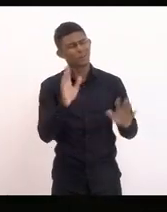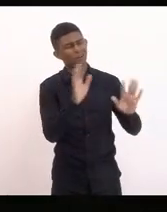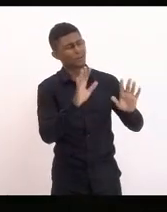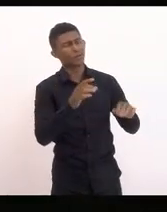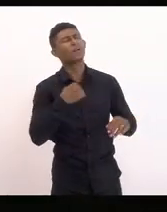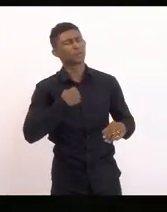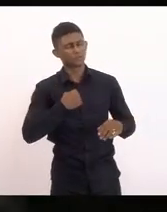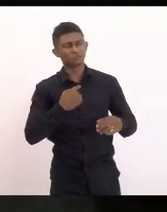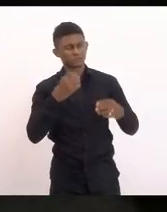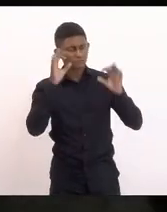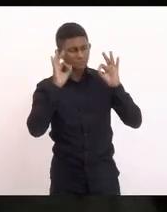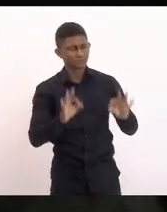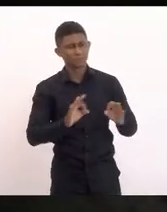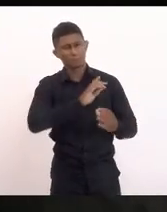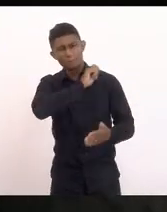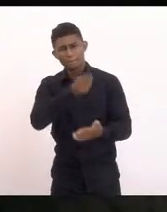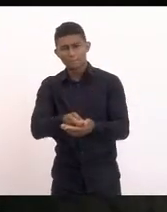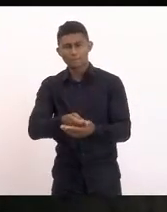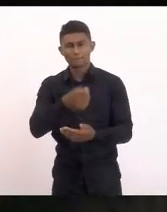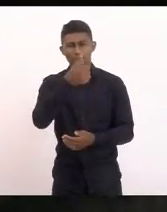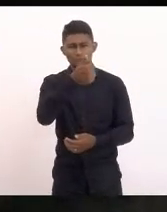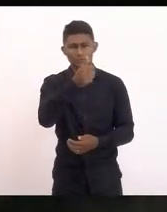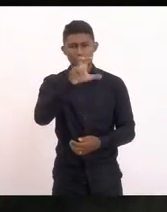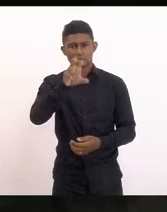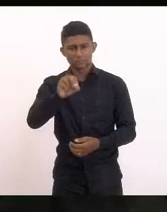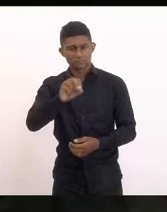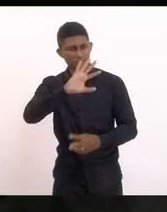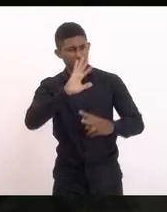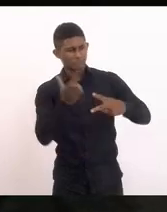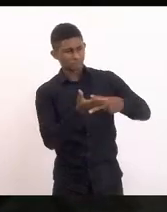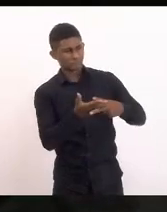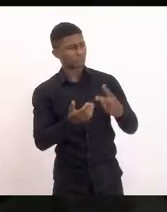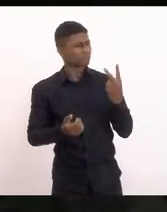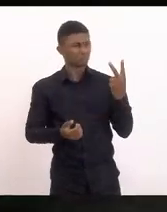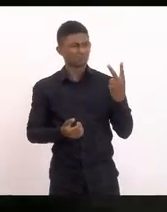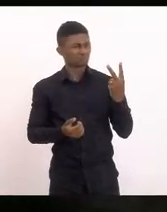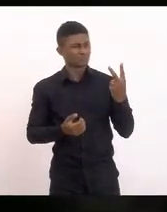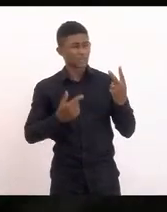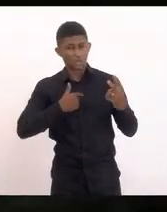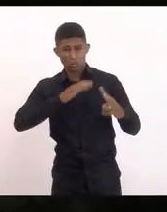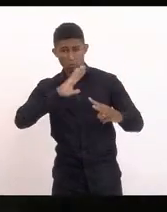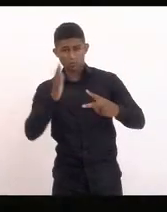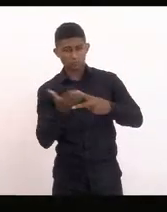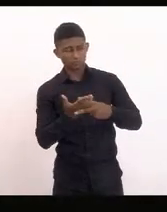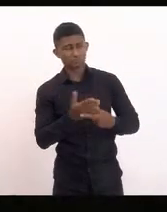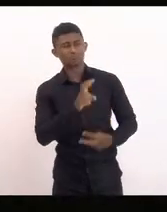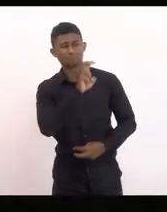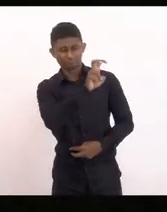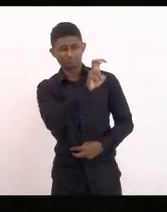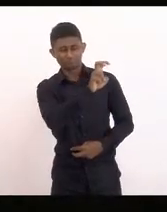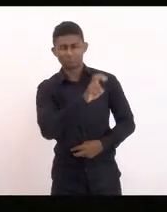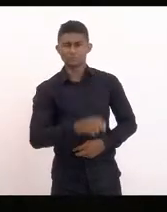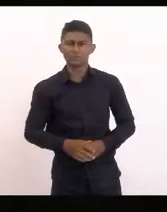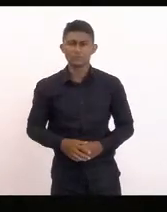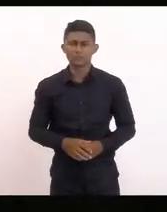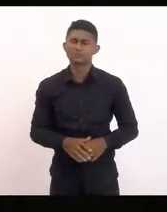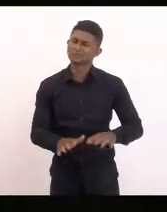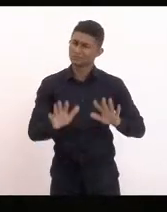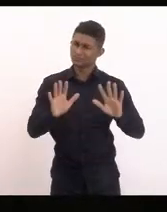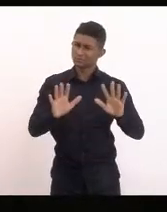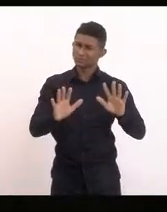os 150%. Só que não em 2 vezes, vou dar em 5 vezes. Mas aí eu